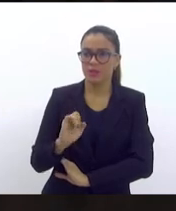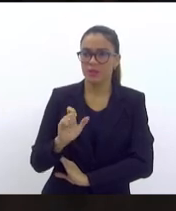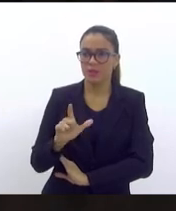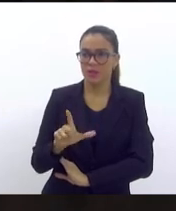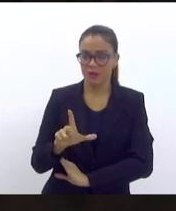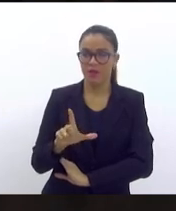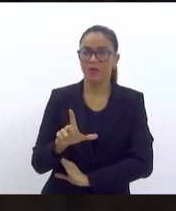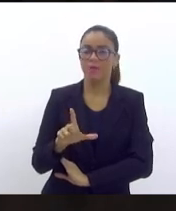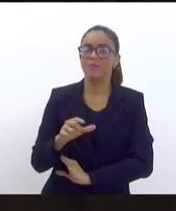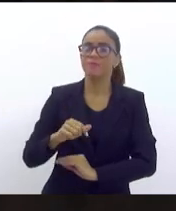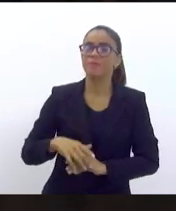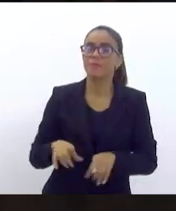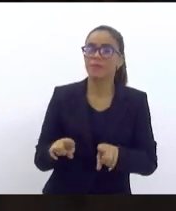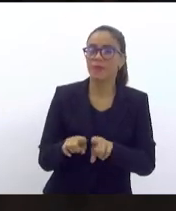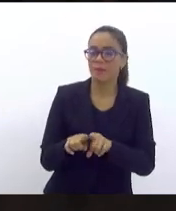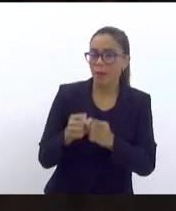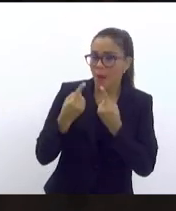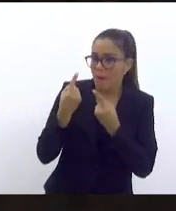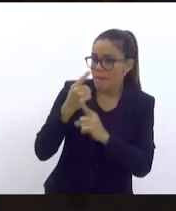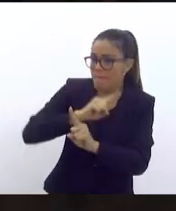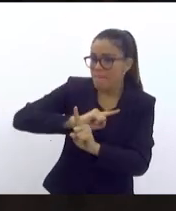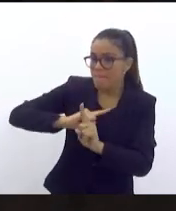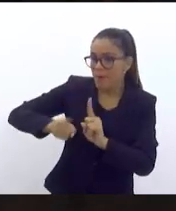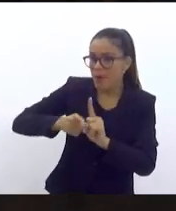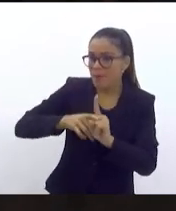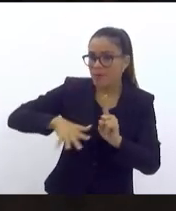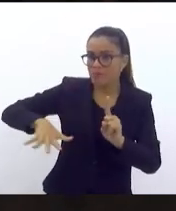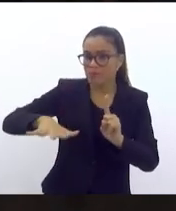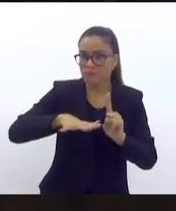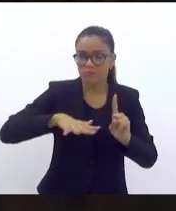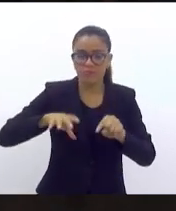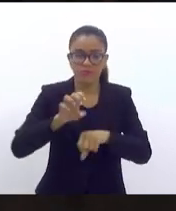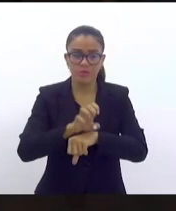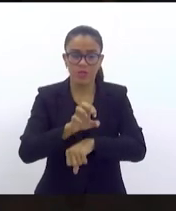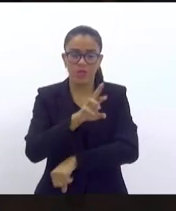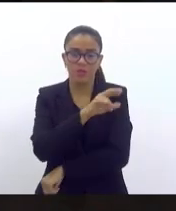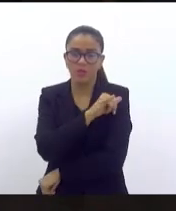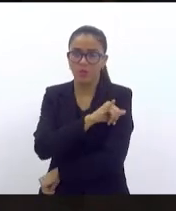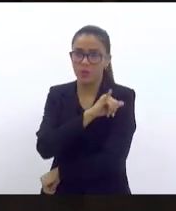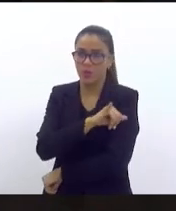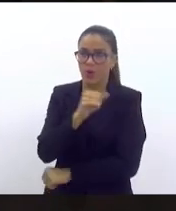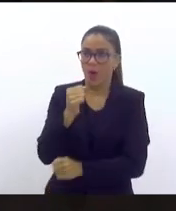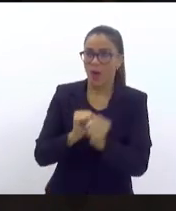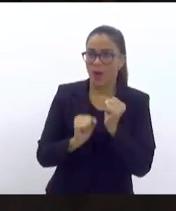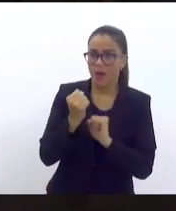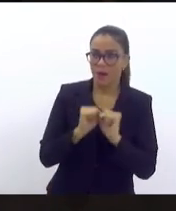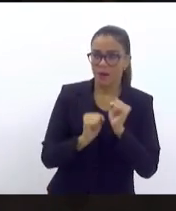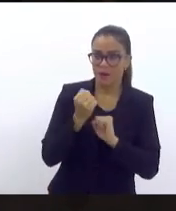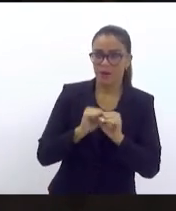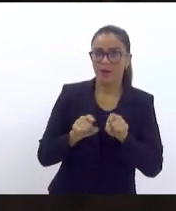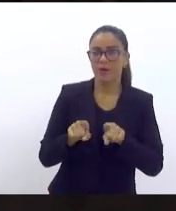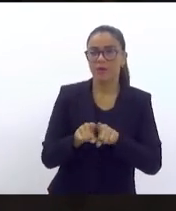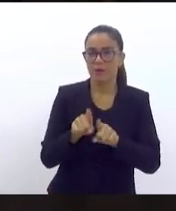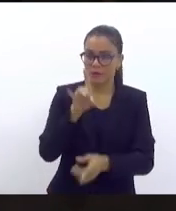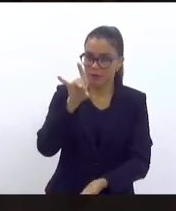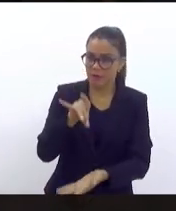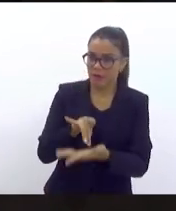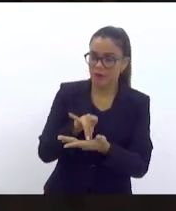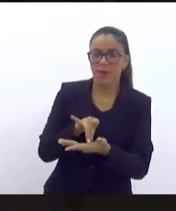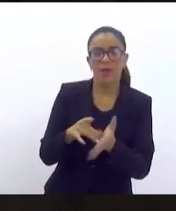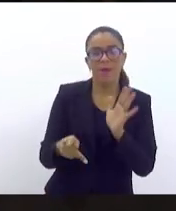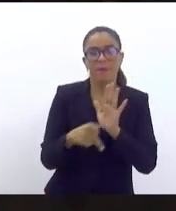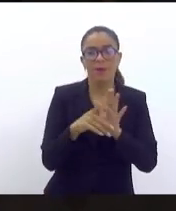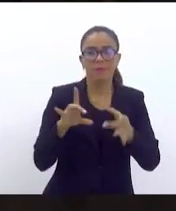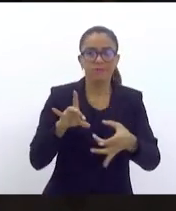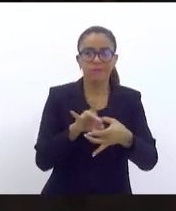no sentido de proibir no território do Rio de Janeiro a produção e ratificar algo que é